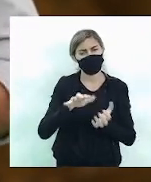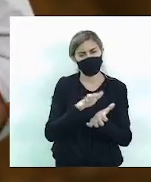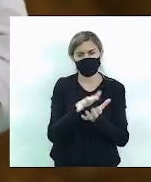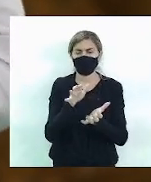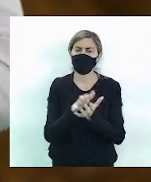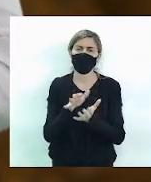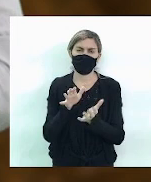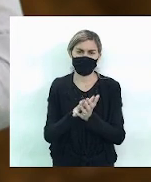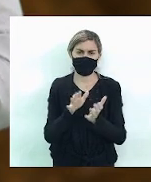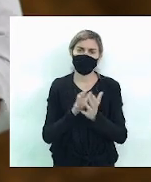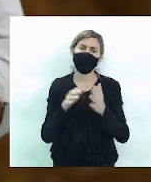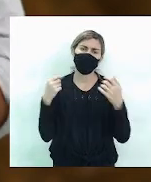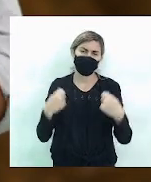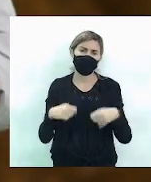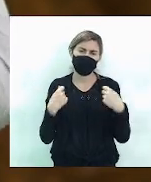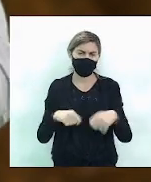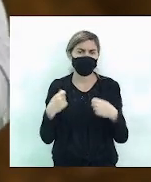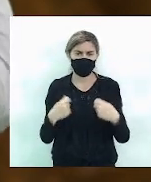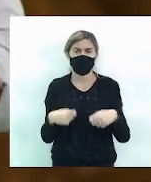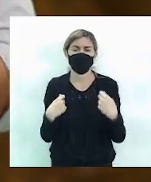pernambucanos, precisamos realmente